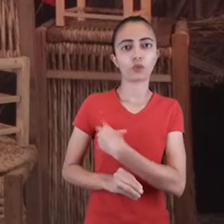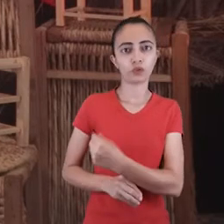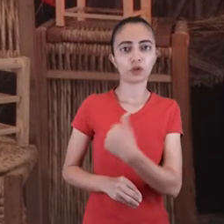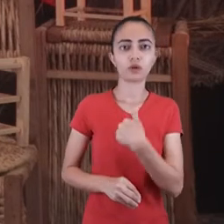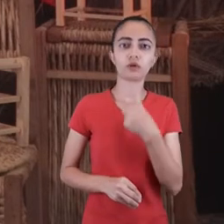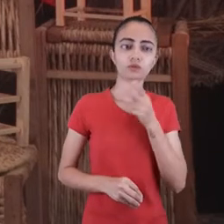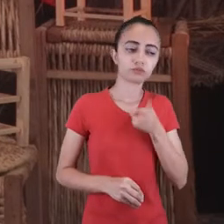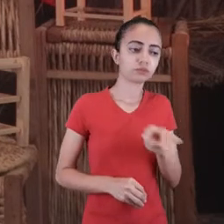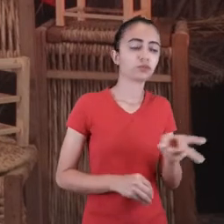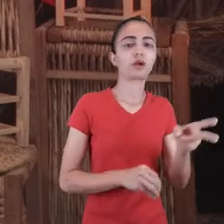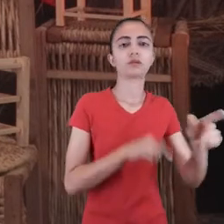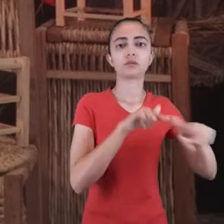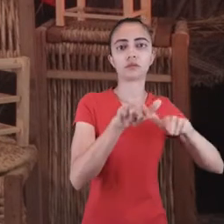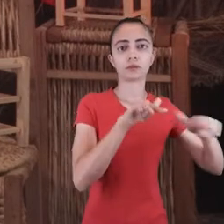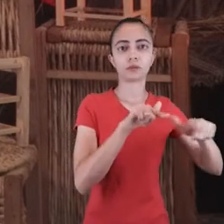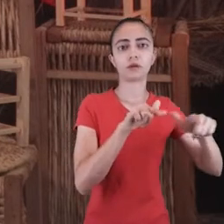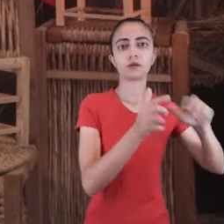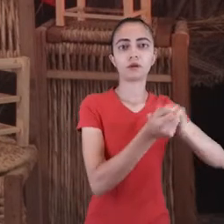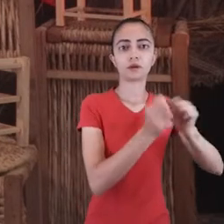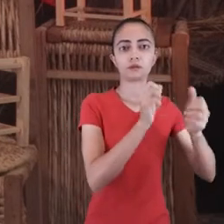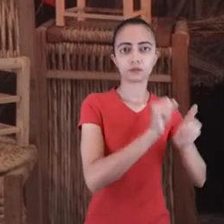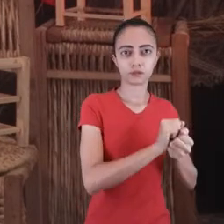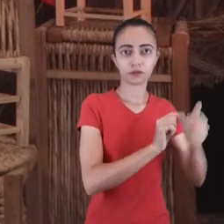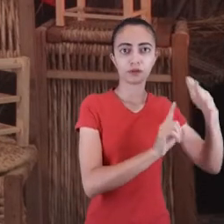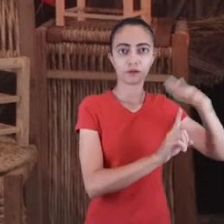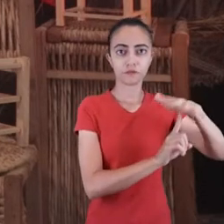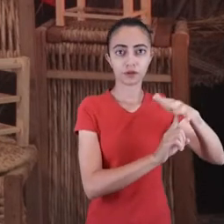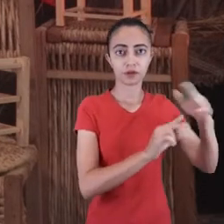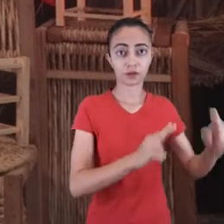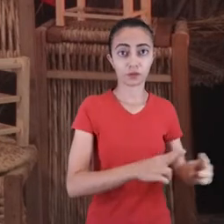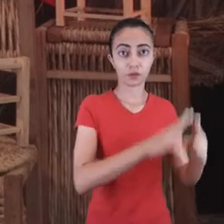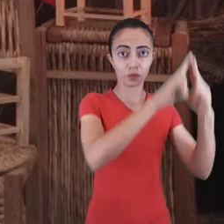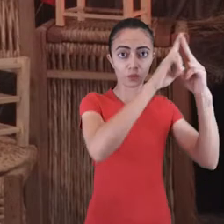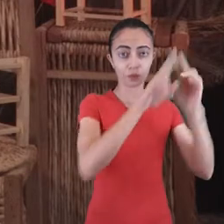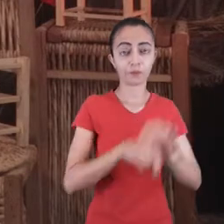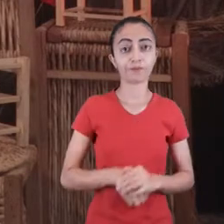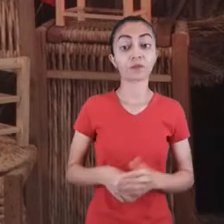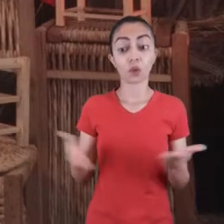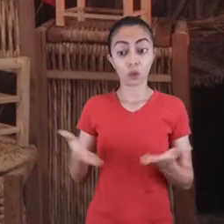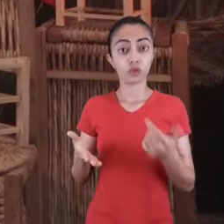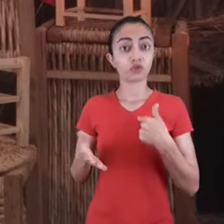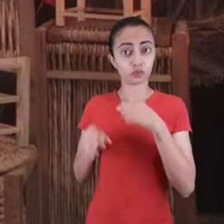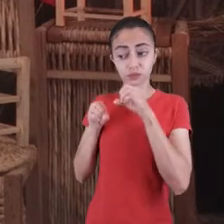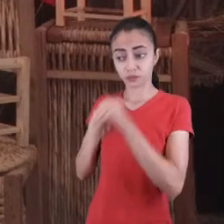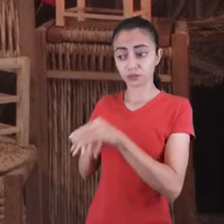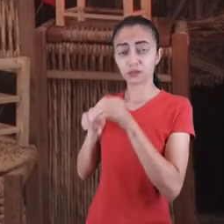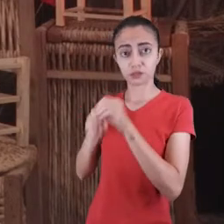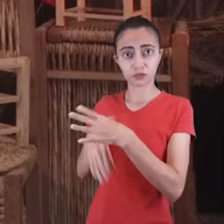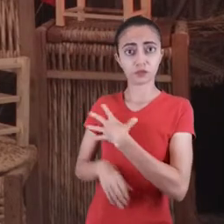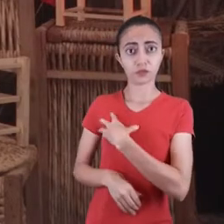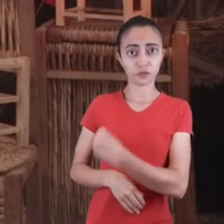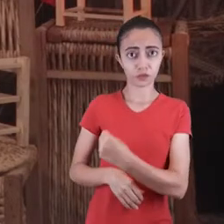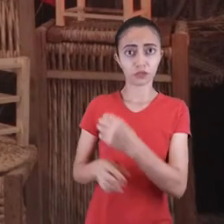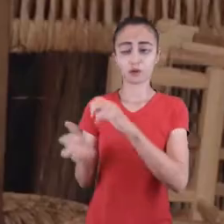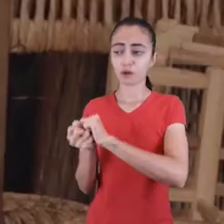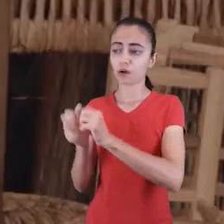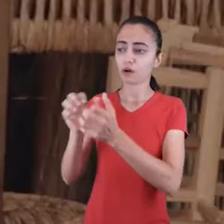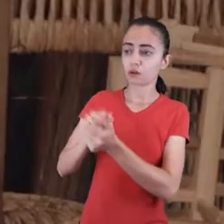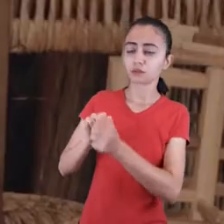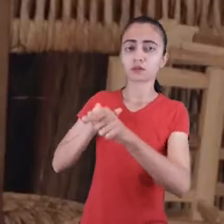na Feira da Torre com artesanato. Hoje eu também passei a ensinar ele a trabalhar com